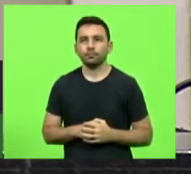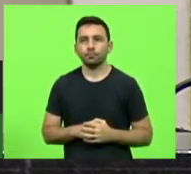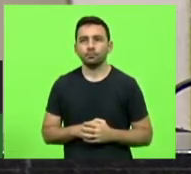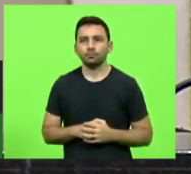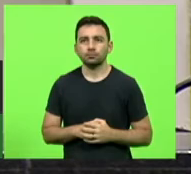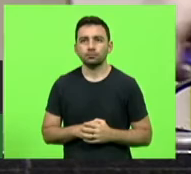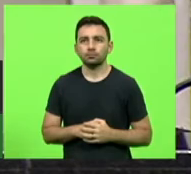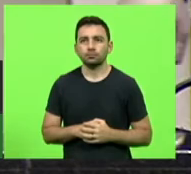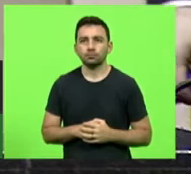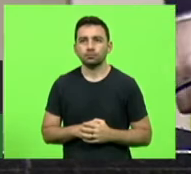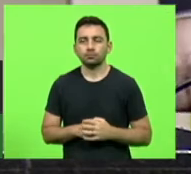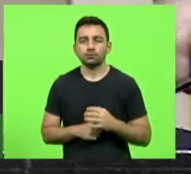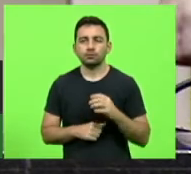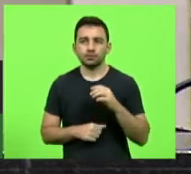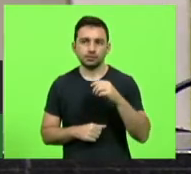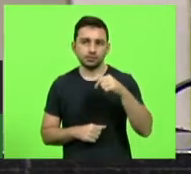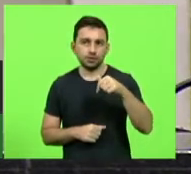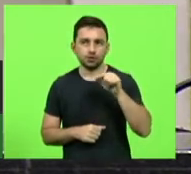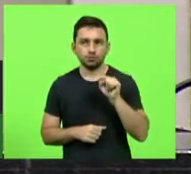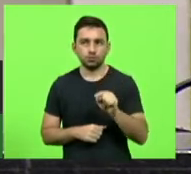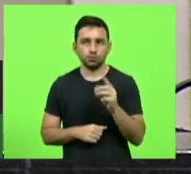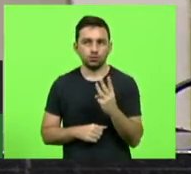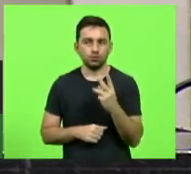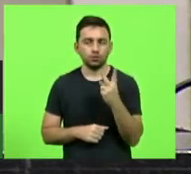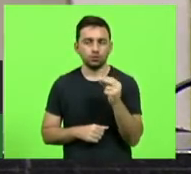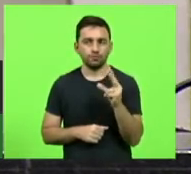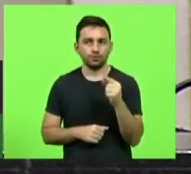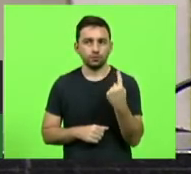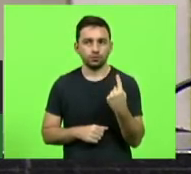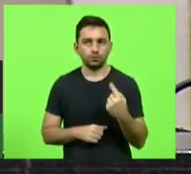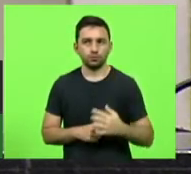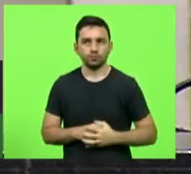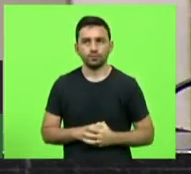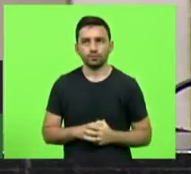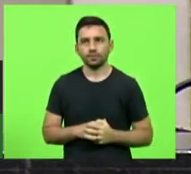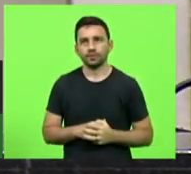Este é o 7.3/2021.